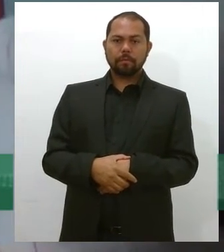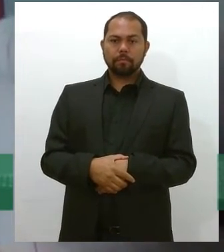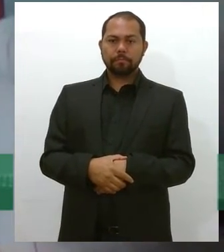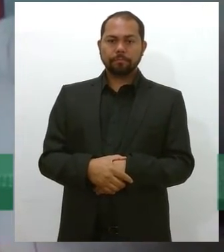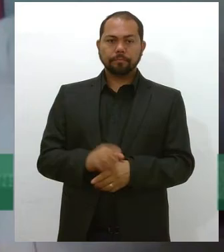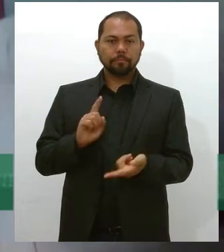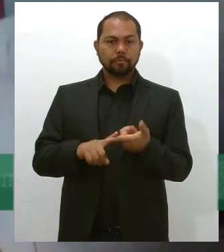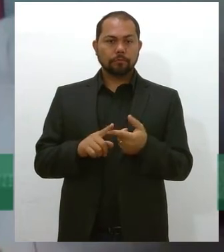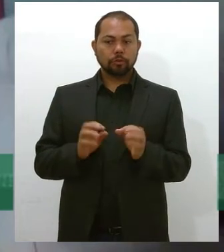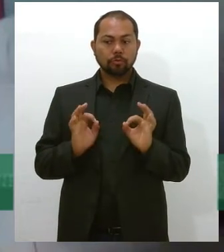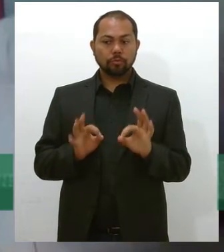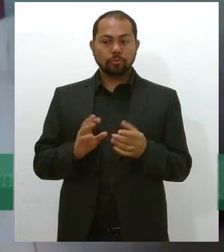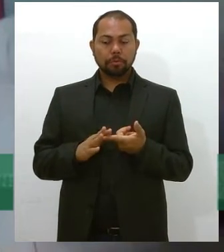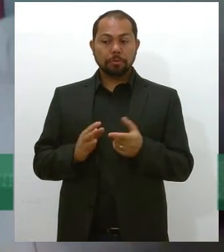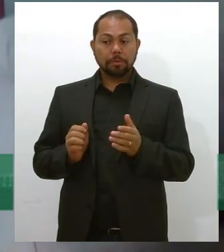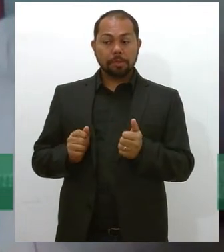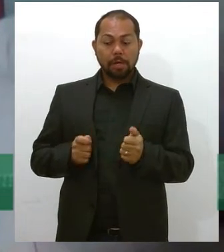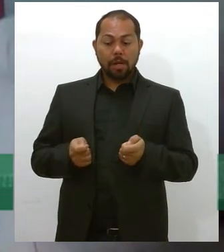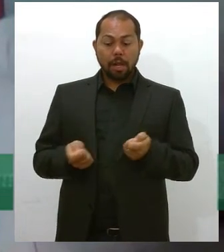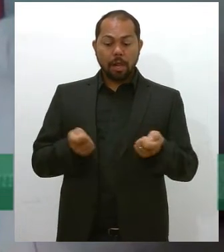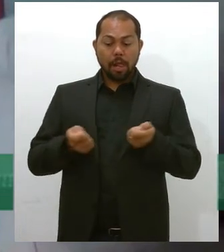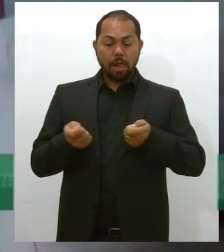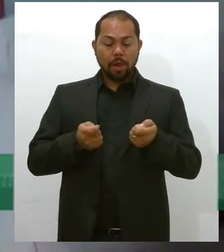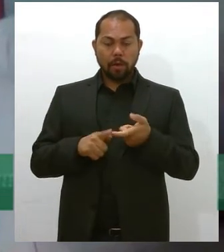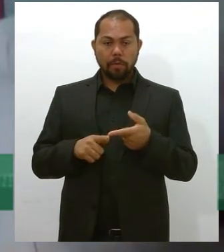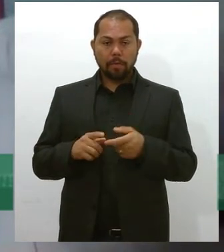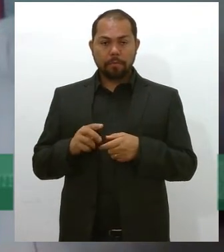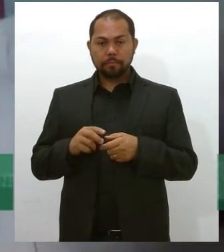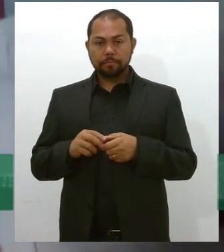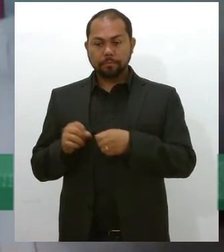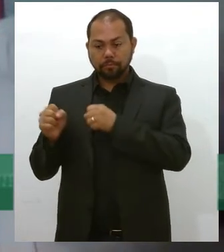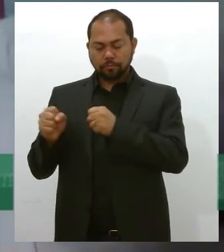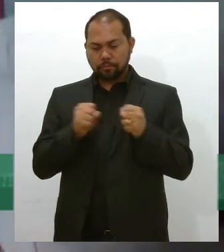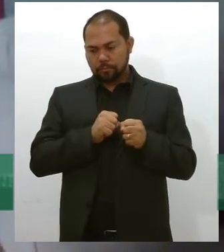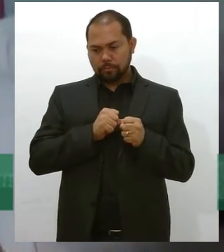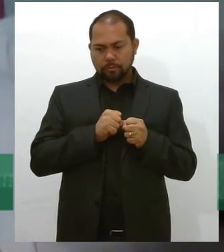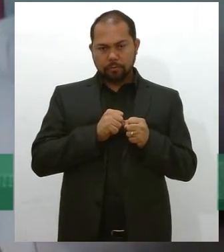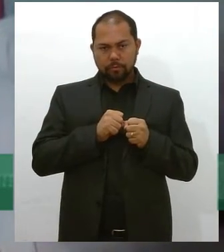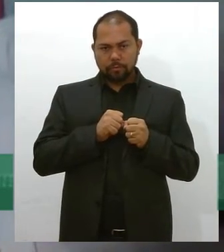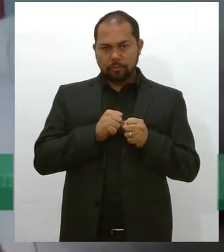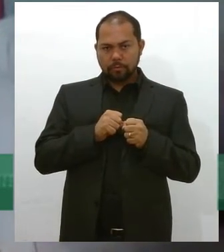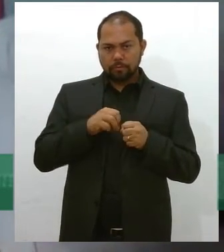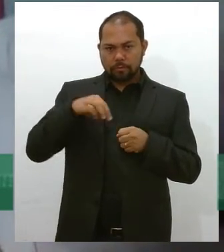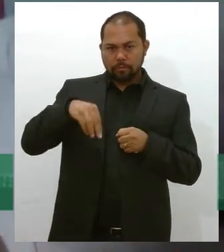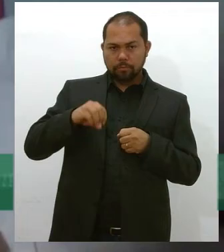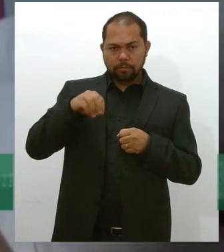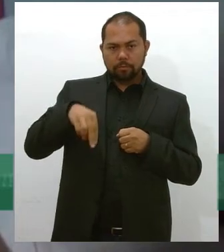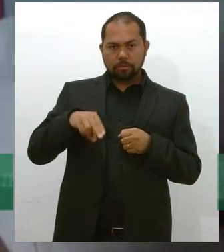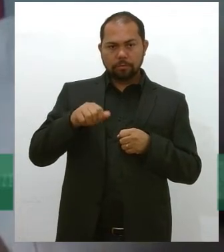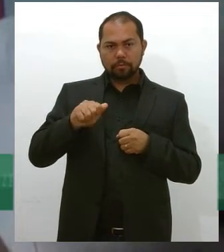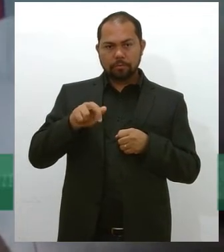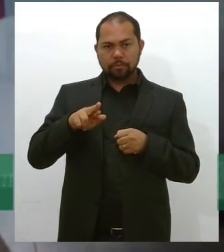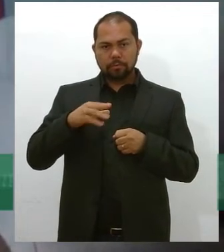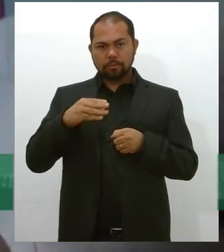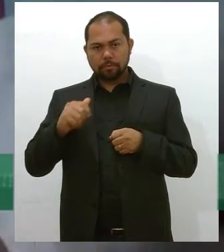controlando o poder do monarca, né, quer dizer, o poder do monarca não pode ser um poder absoluto, ele tem que ser